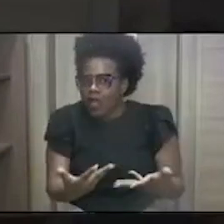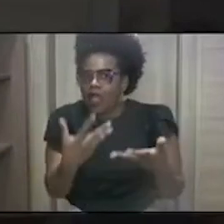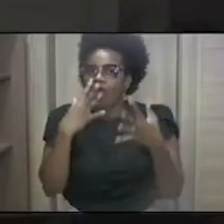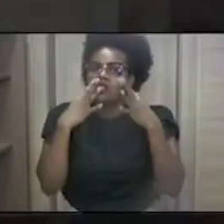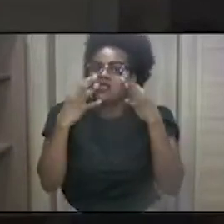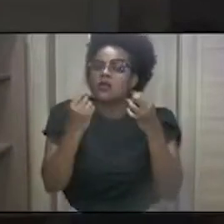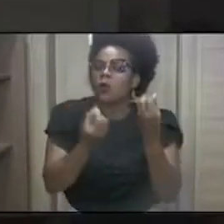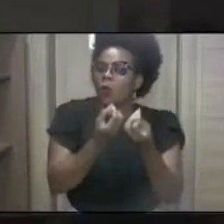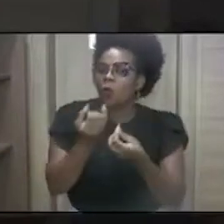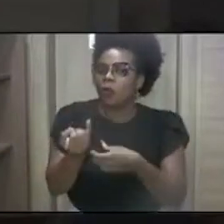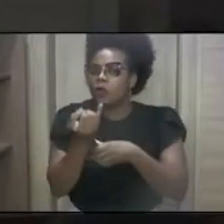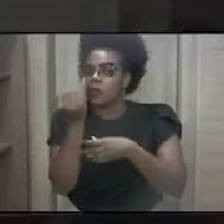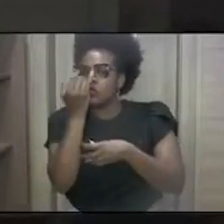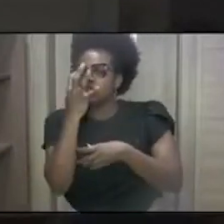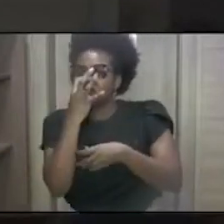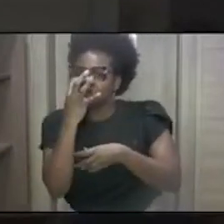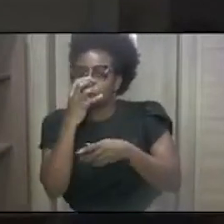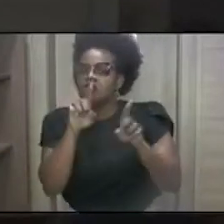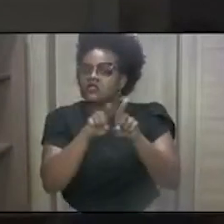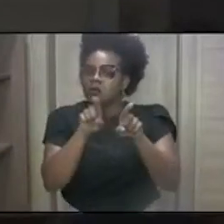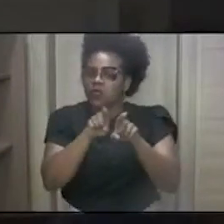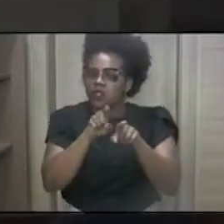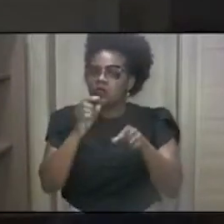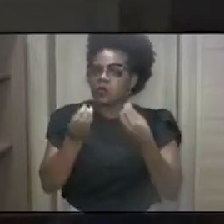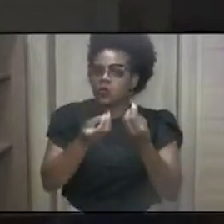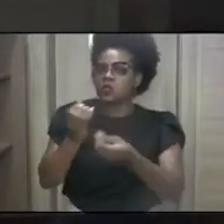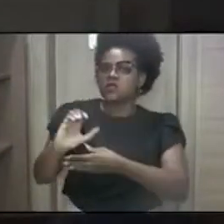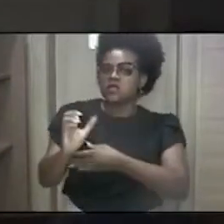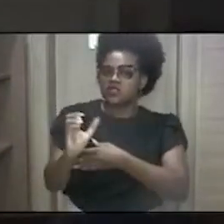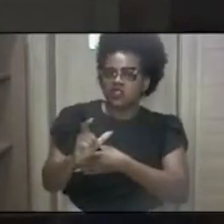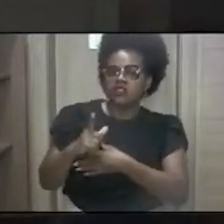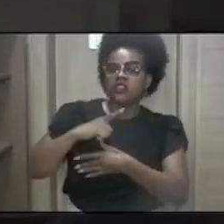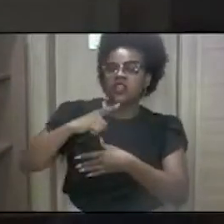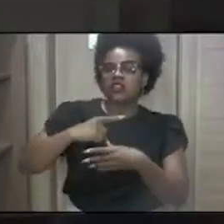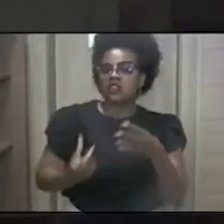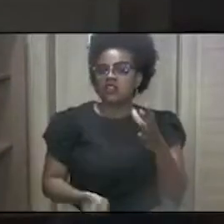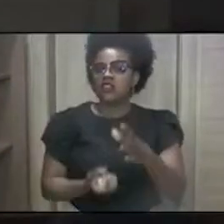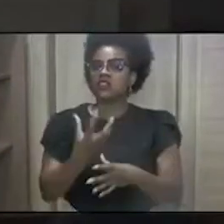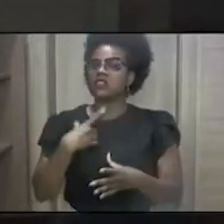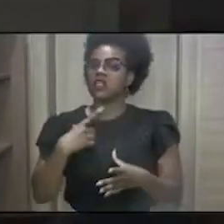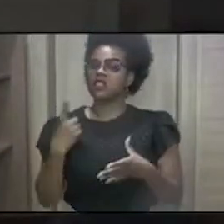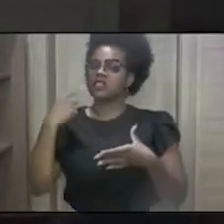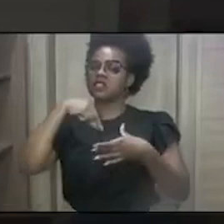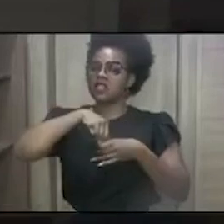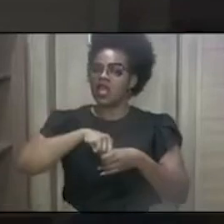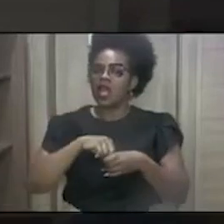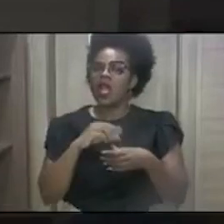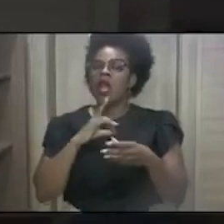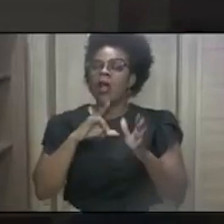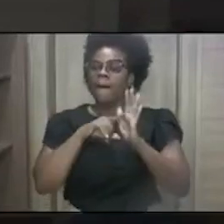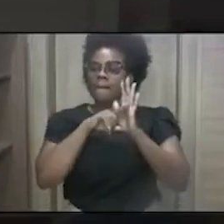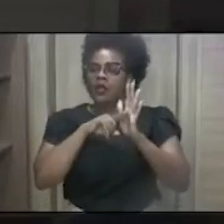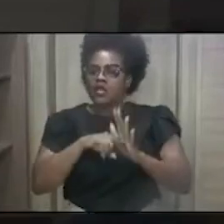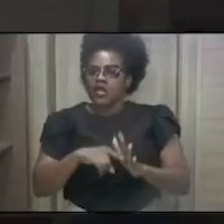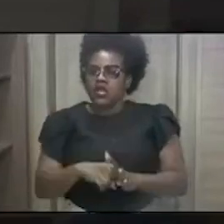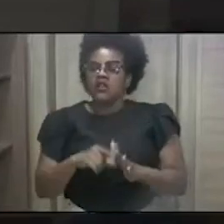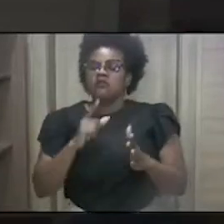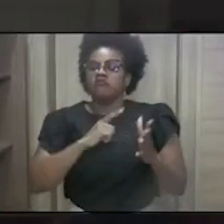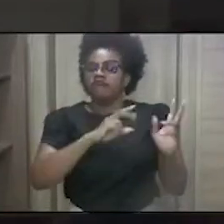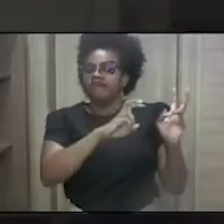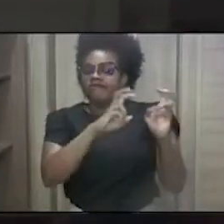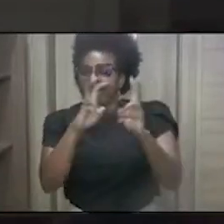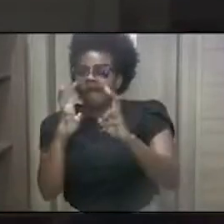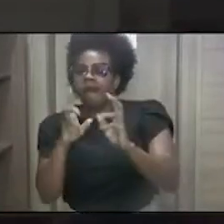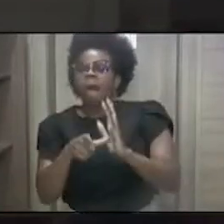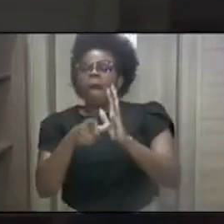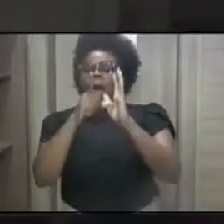da importância do observatório e a produção científica que está sendo feita ao seu interior, com seus eixos de pesquisa. Na sessão